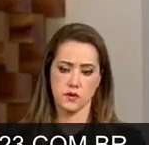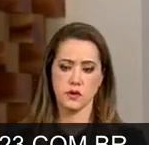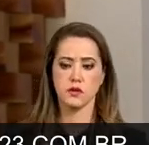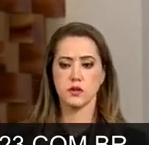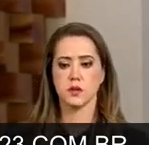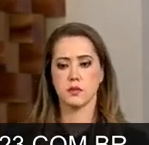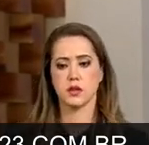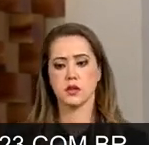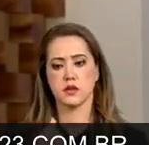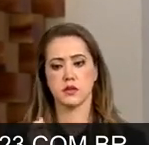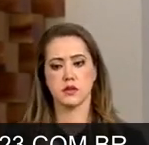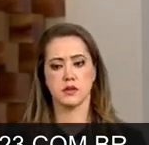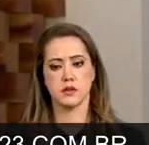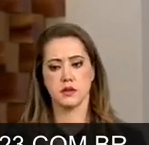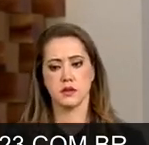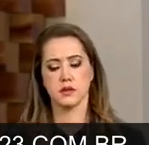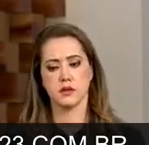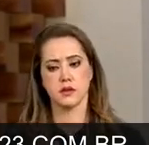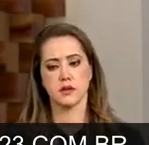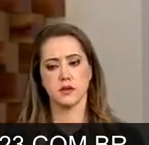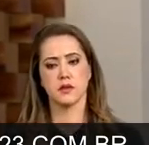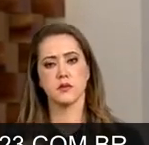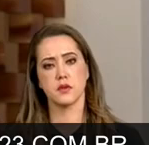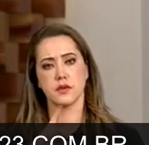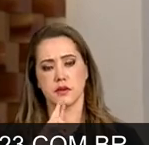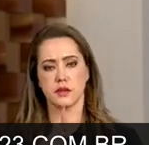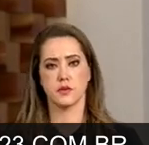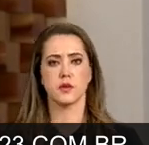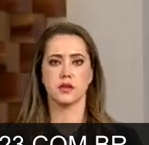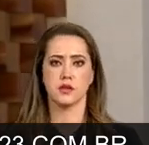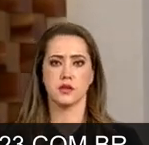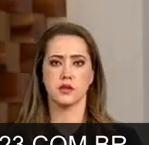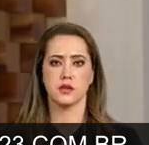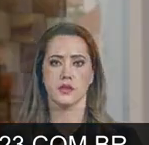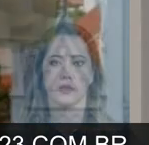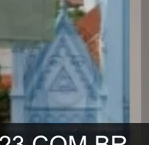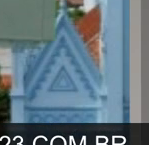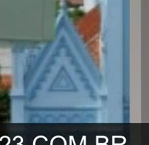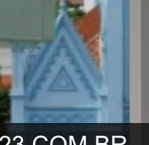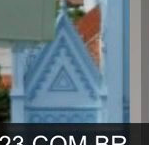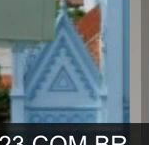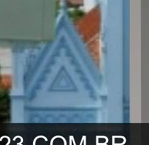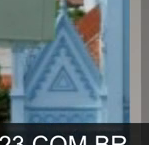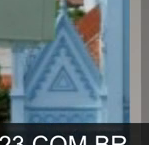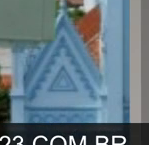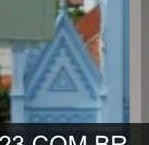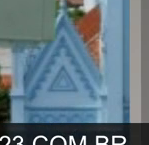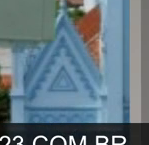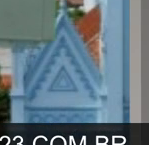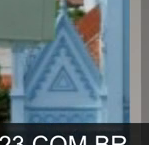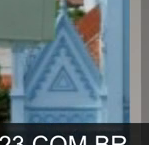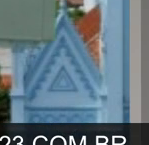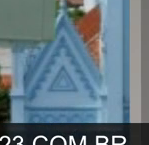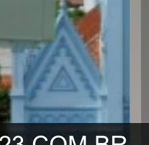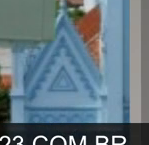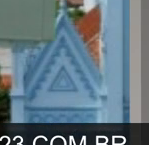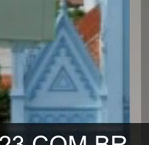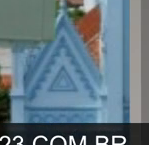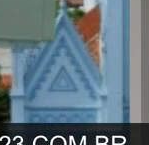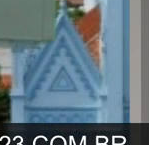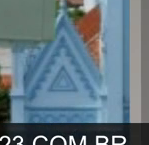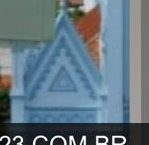aí durante 6 meses aí para ver o resultado que vai ter para a gente. Boa sorte a todos aqueles que estão em busca de